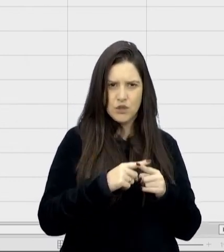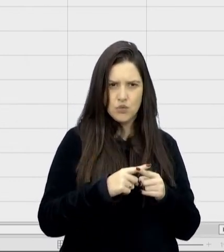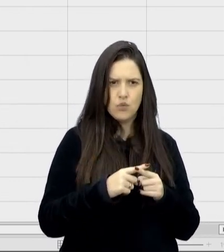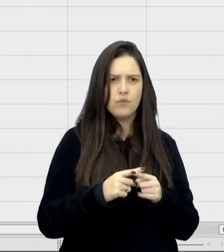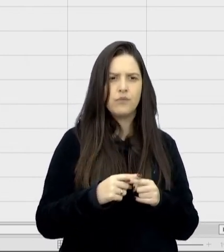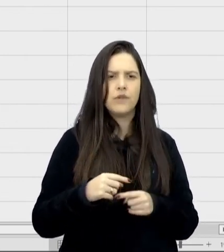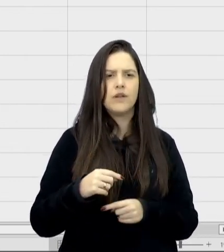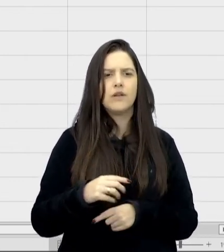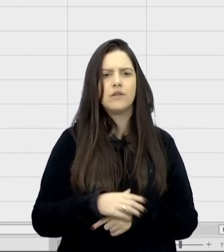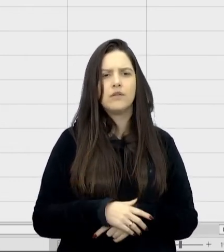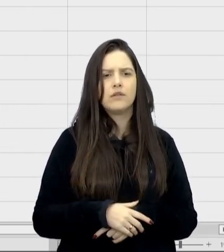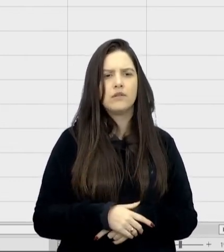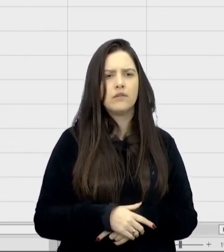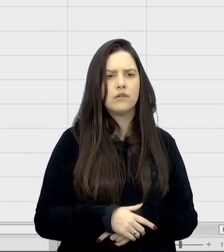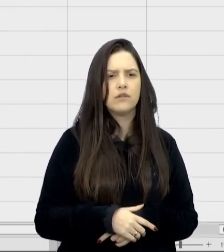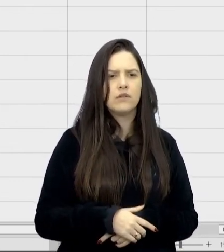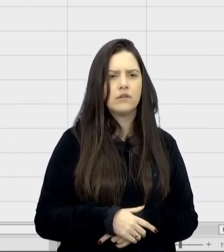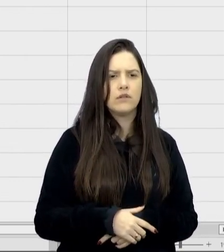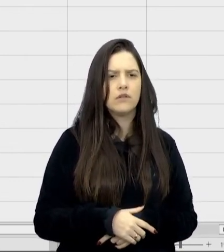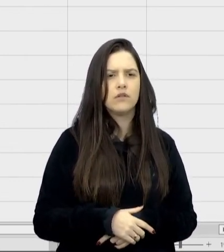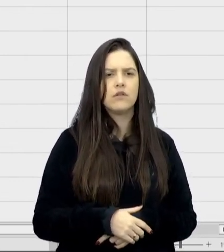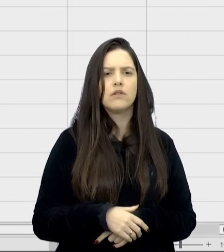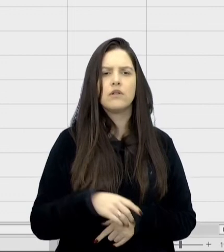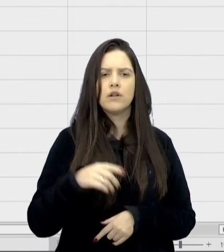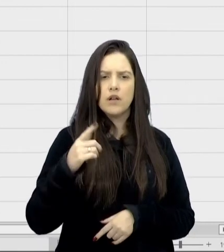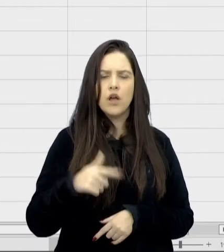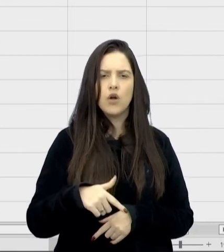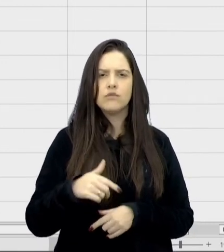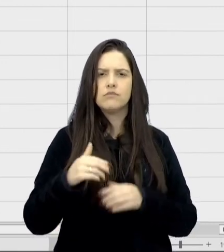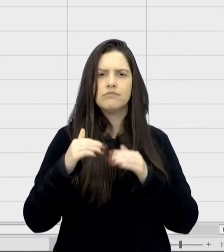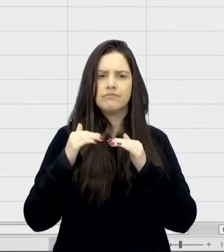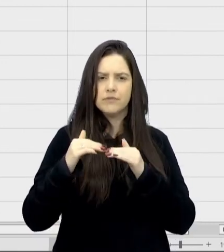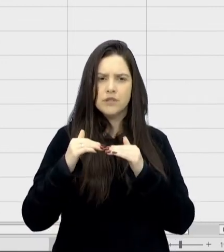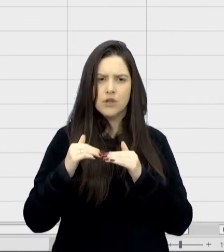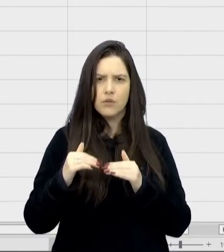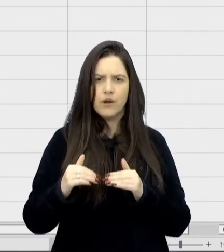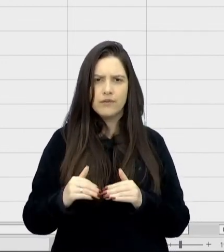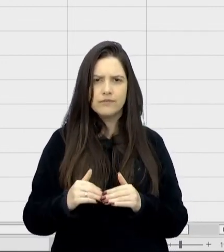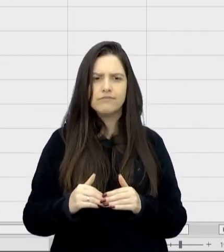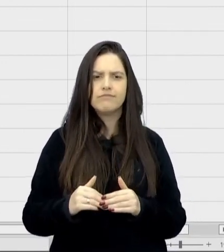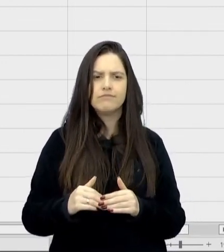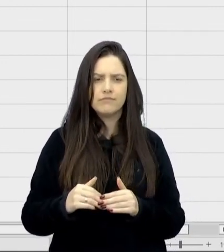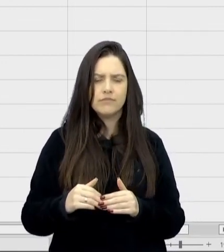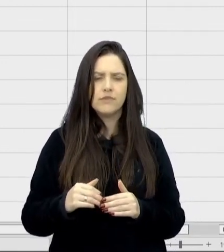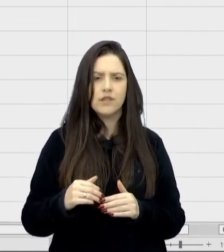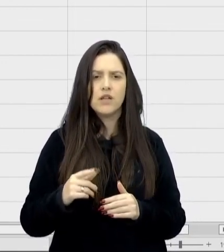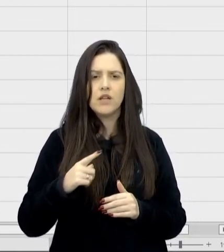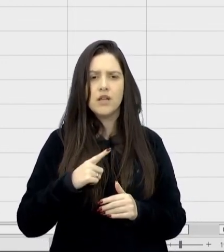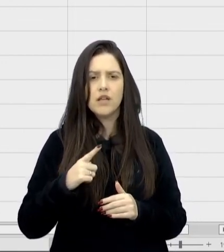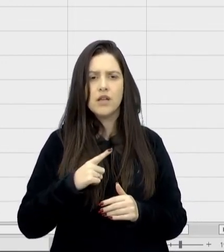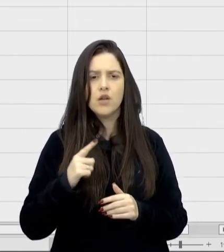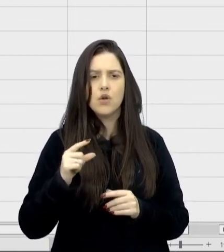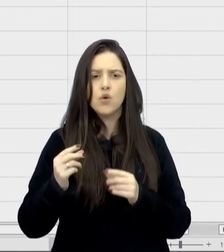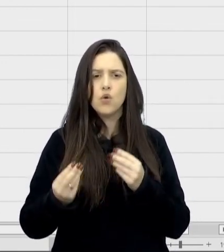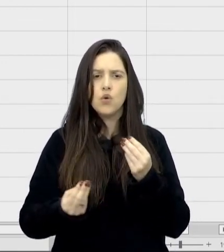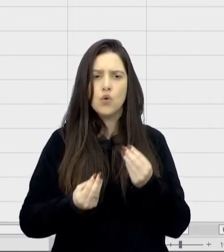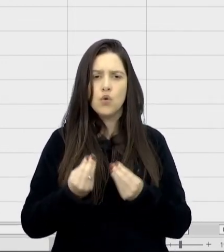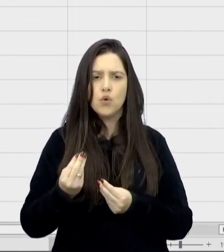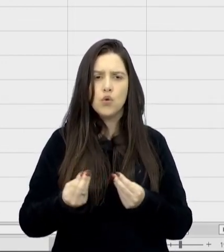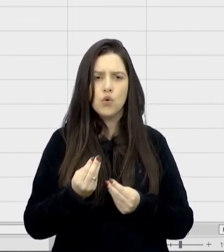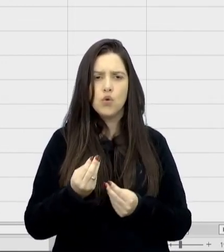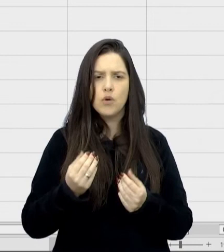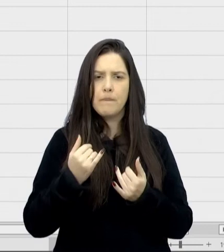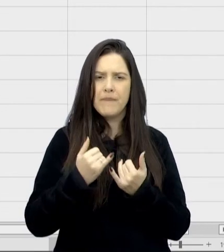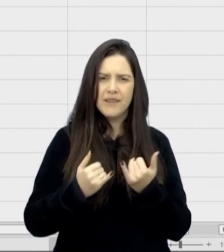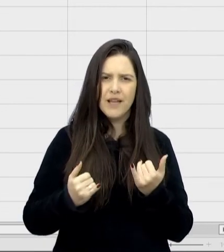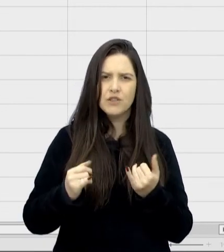célula de cima, você vai ter a próxima unidade de tempo aí, que é o dobro de 1.620 anos. A gente vai ter metade da